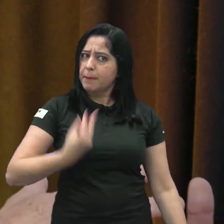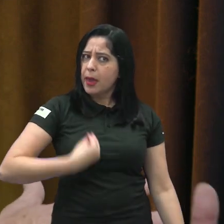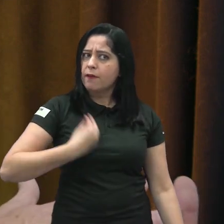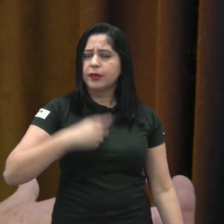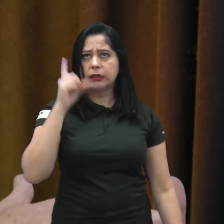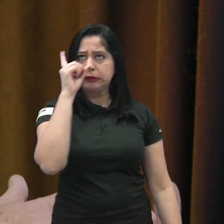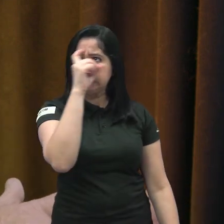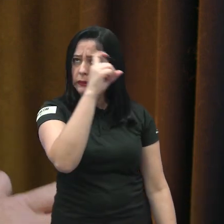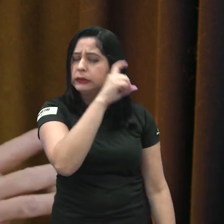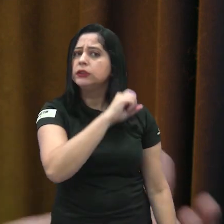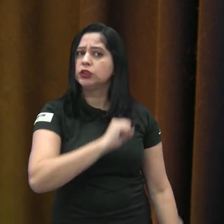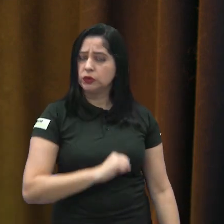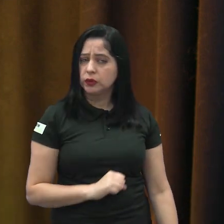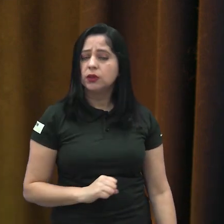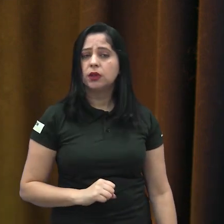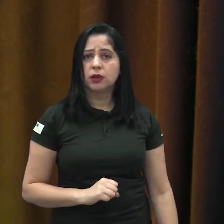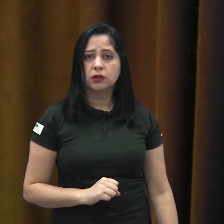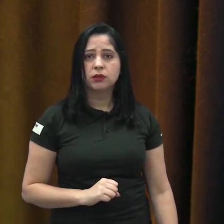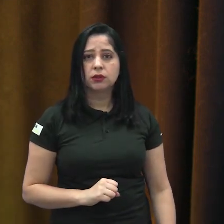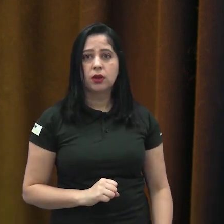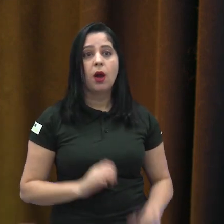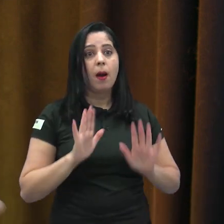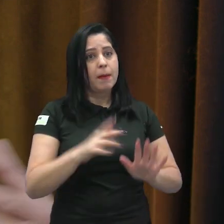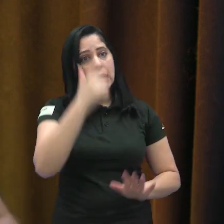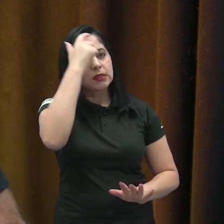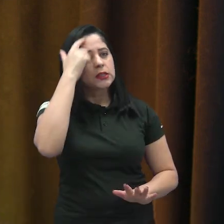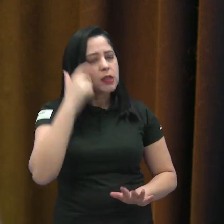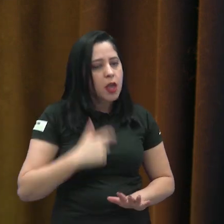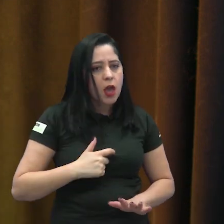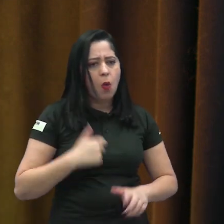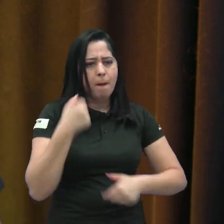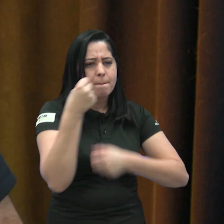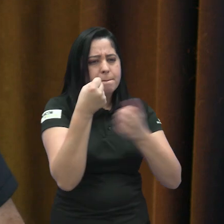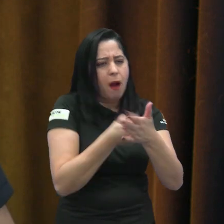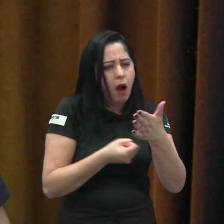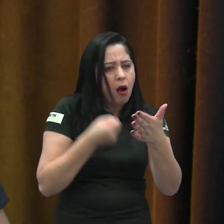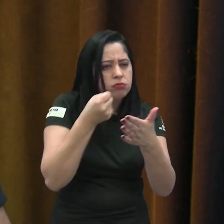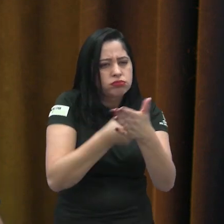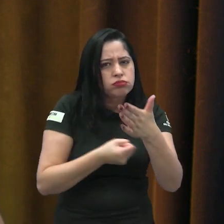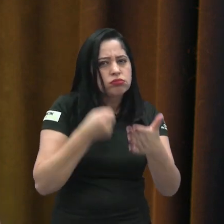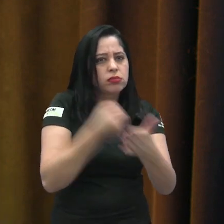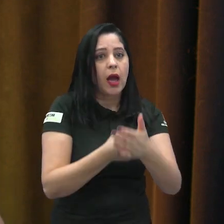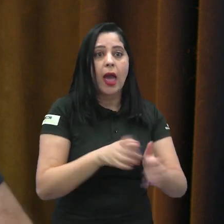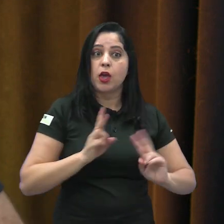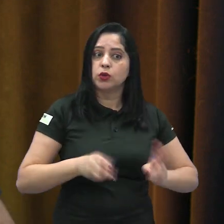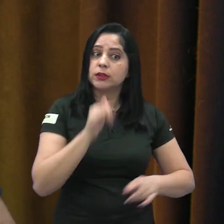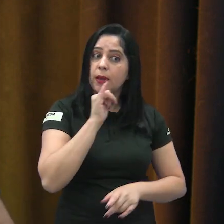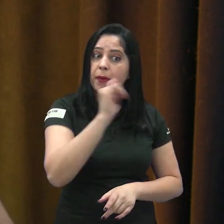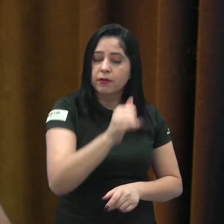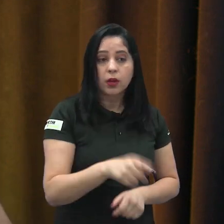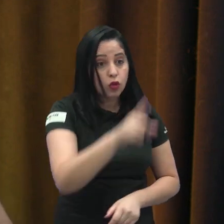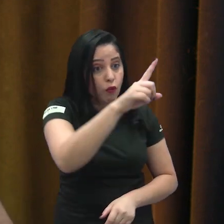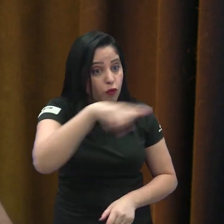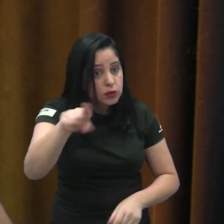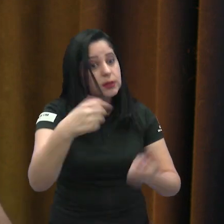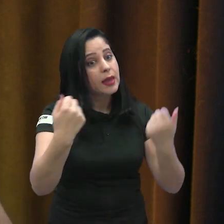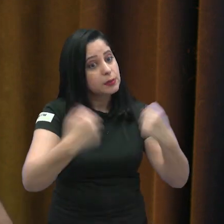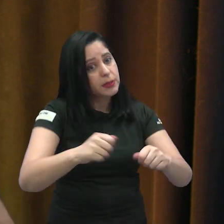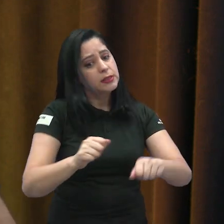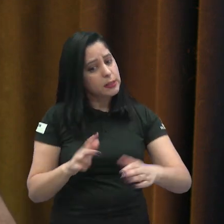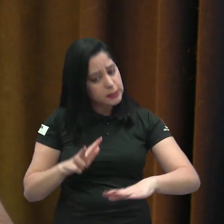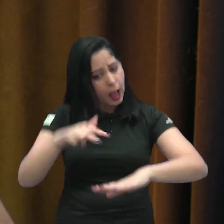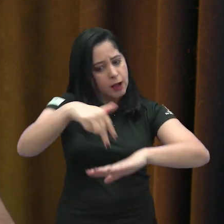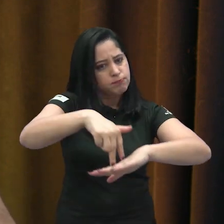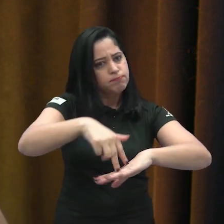muitas dificuldades no começo da minha carreira. E depois eu fui buscando. E esses alunos, é o que eu sempre falo para eles.